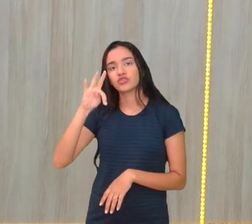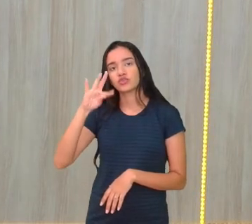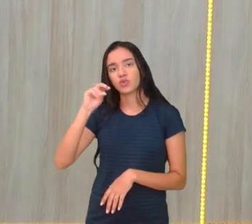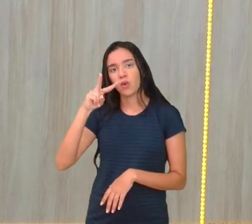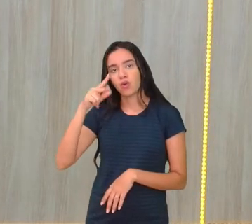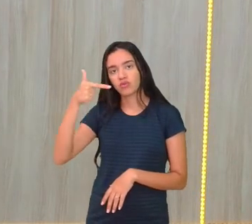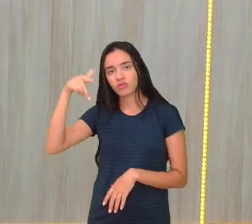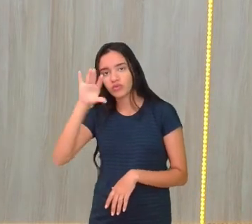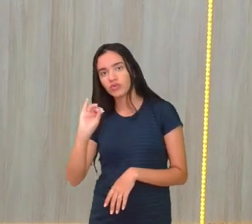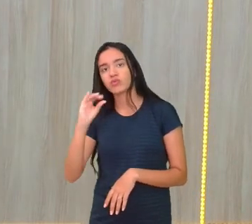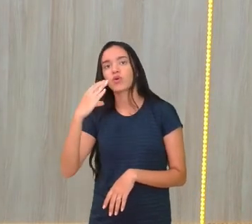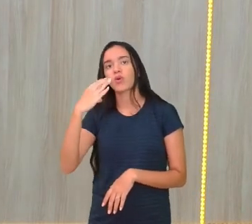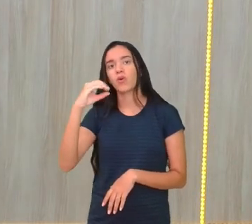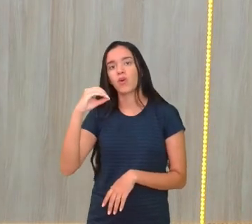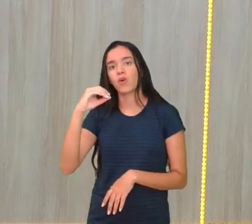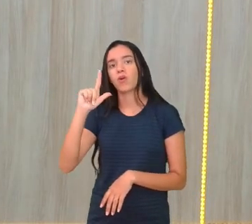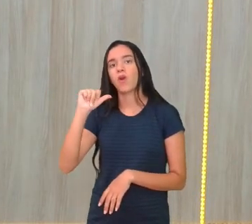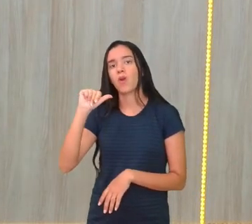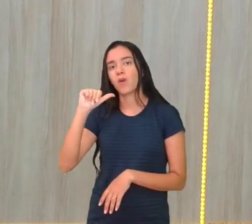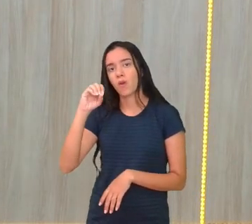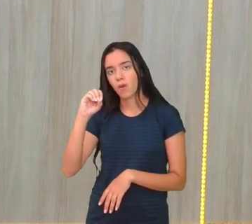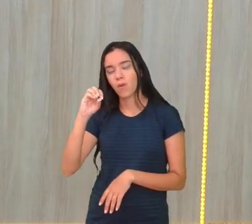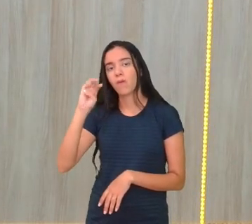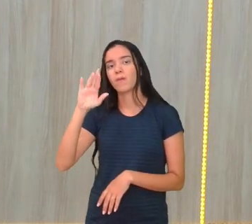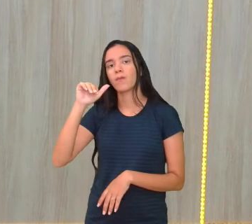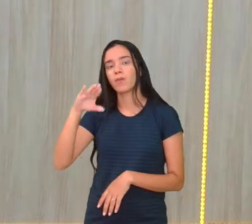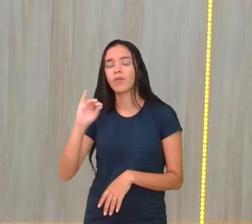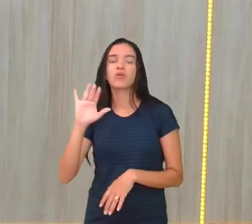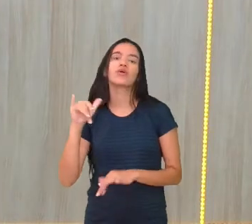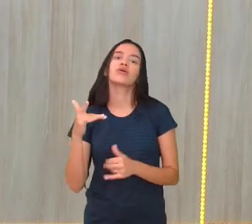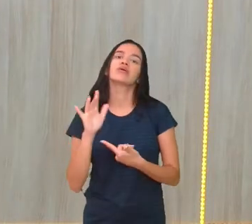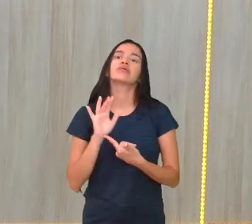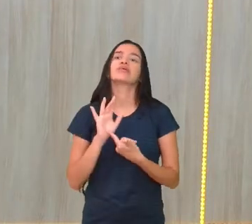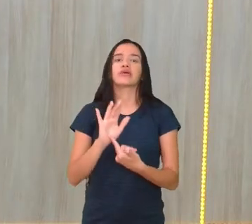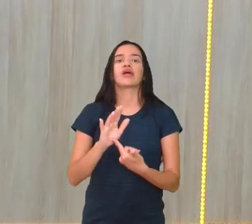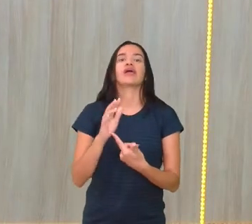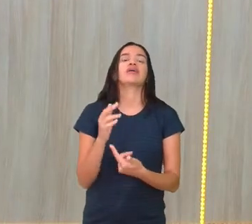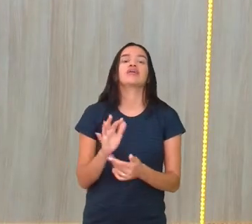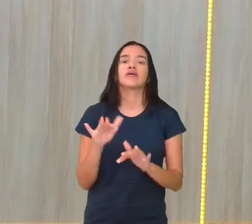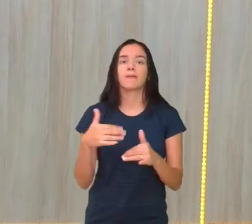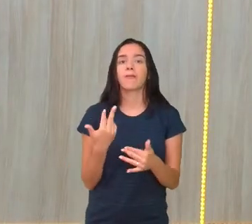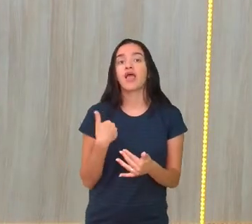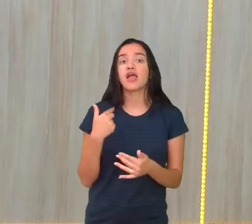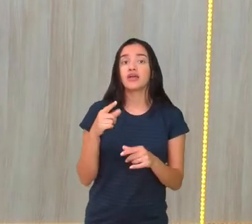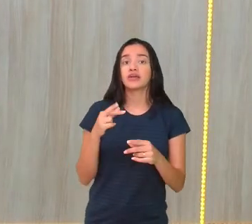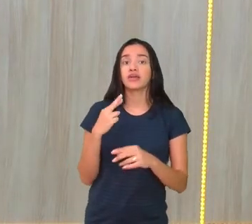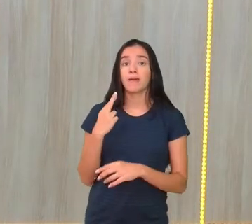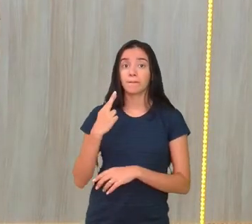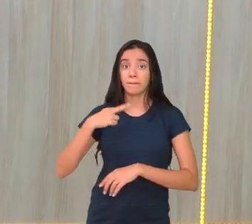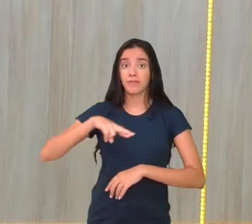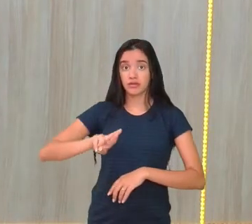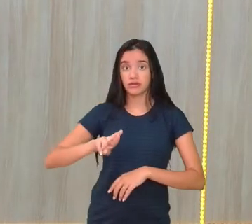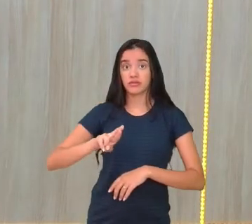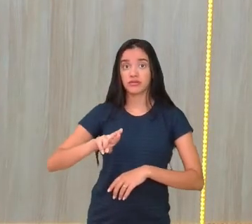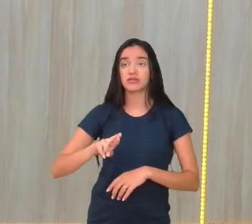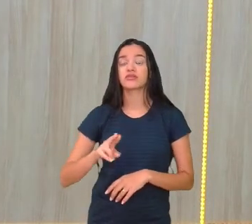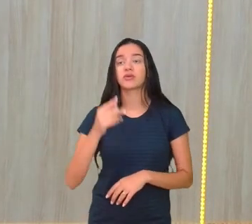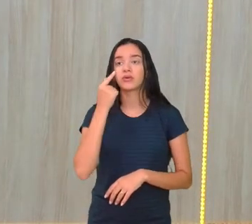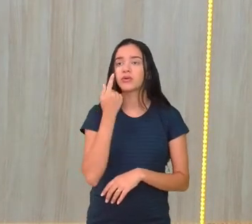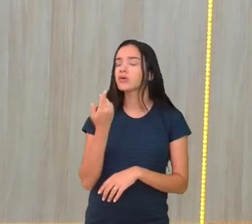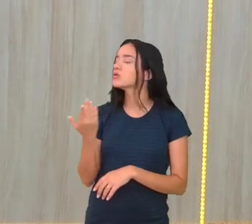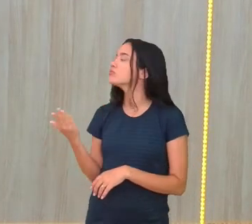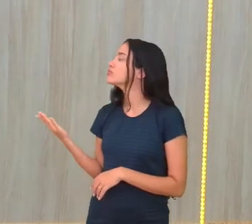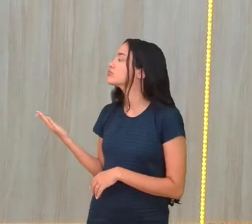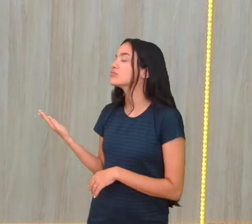por representando a coroa espanhola, ele chega à região da América. Aqui é o Cabo